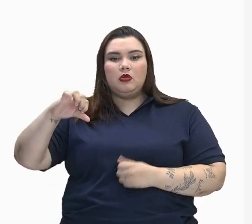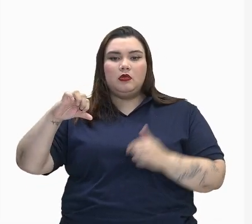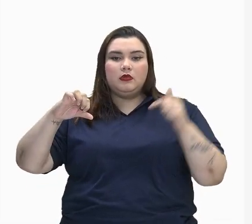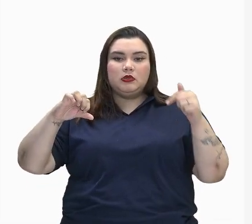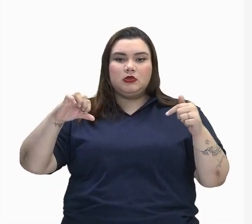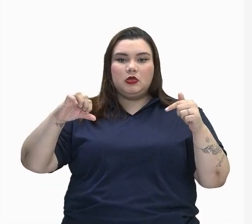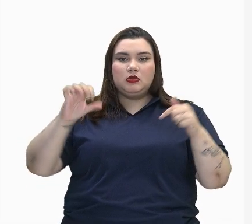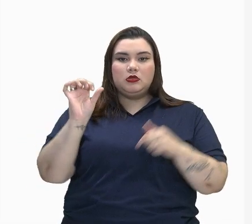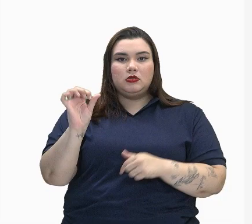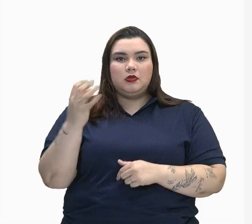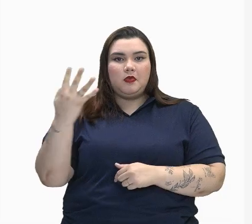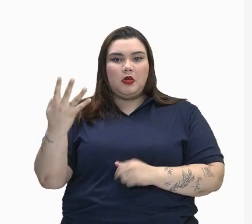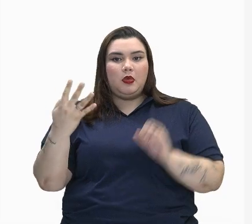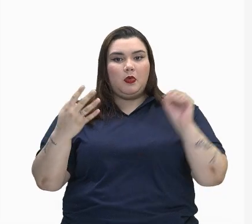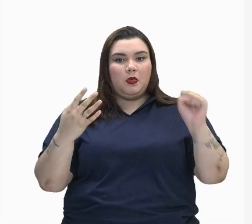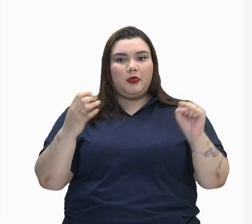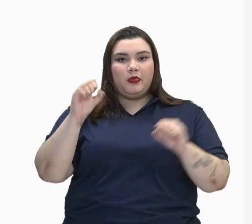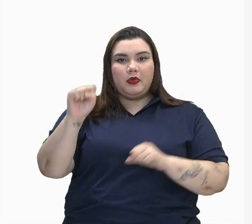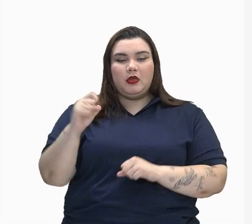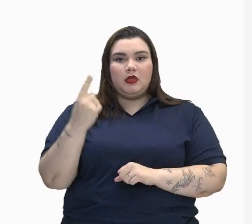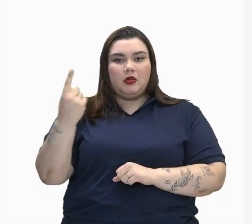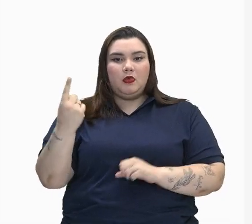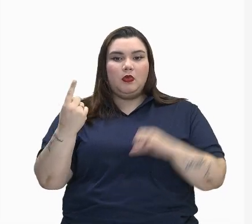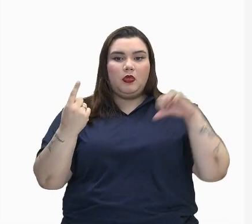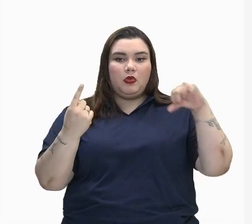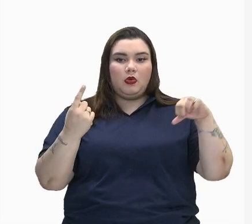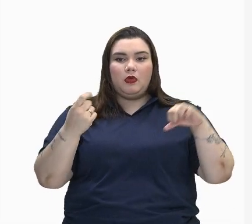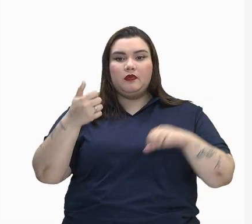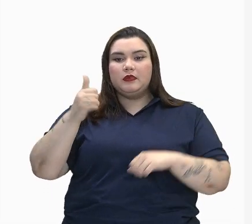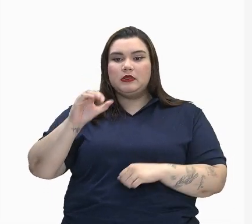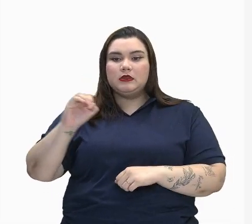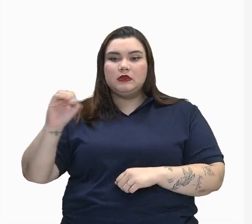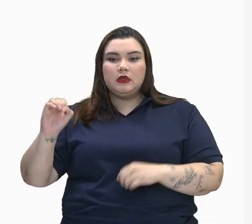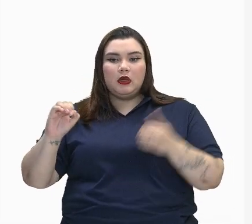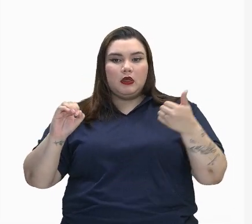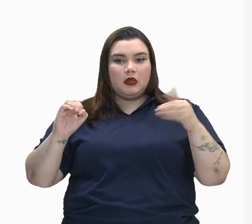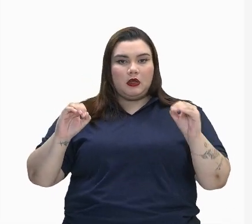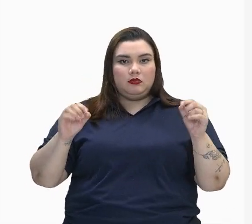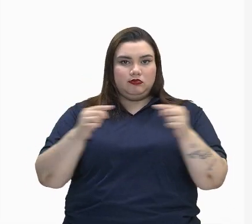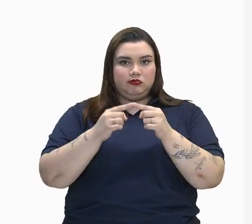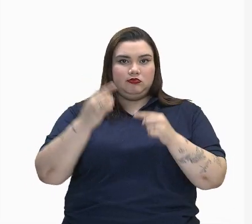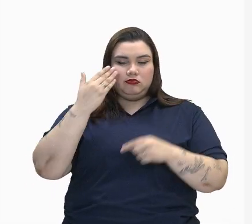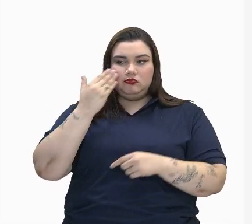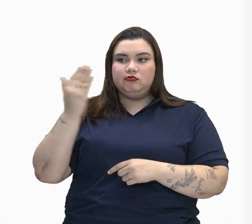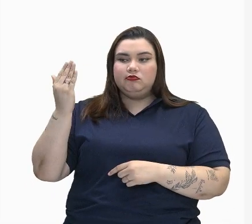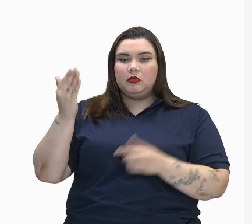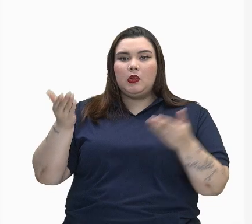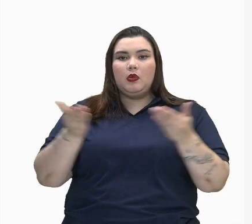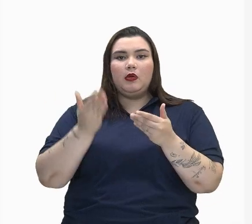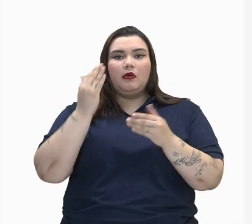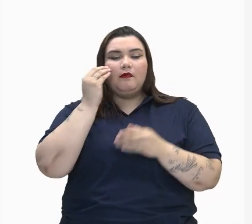exata, você vai verificar onde ela está próxima. Ela está próxima de qual raiz